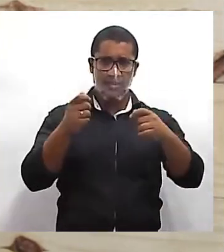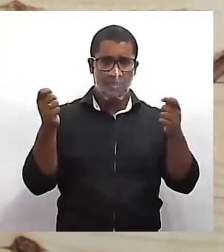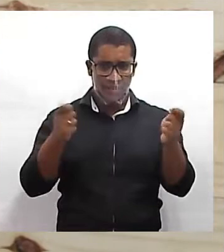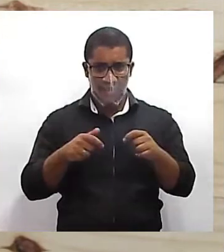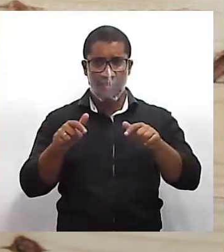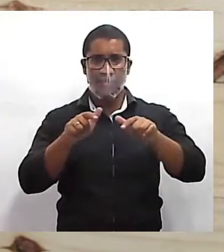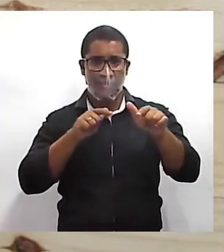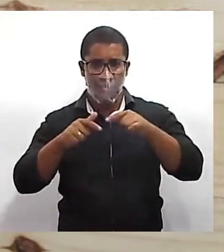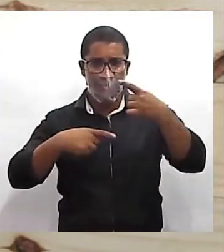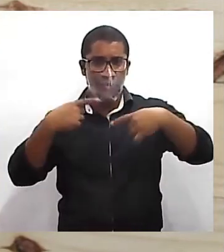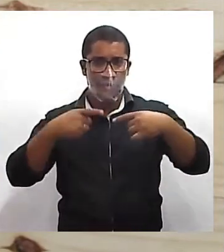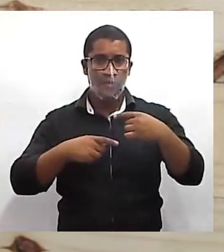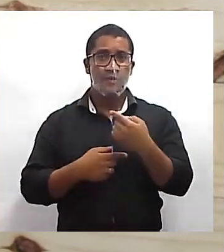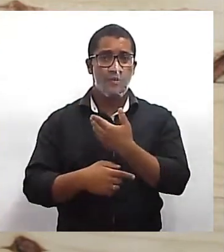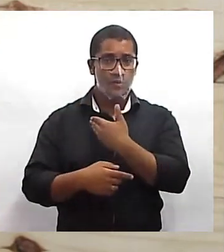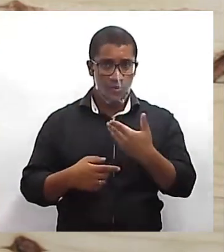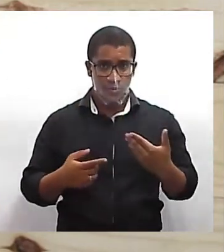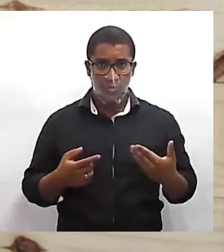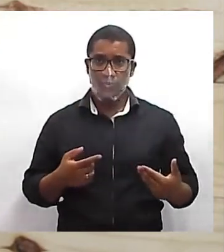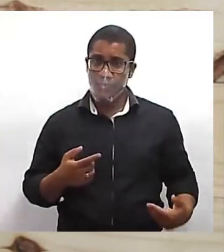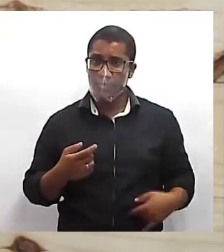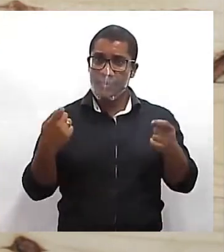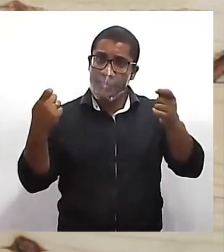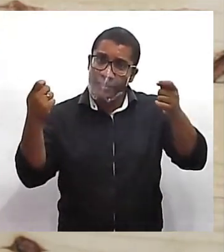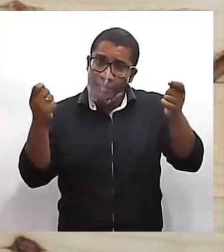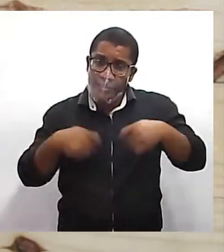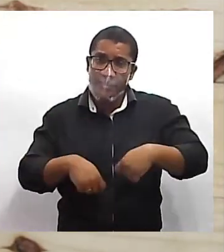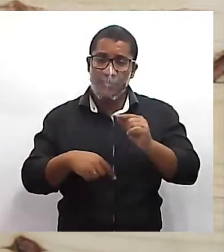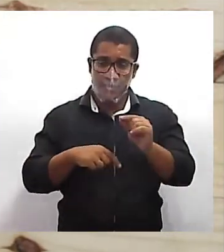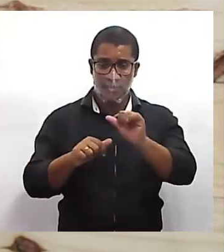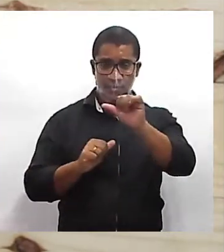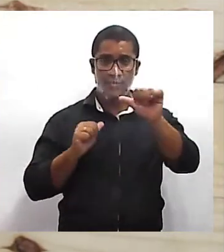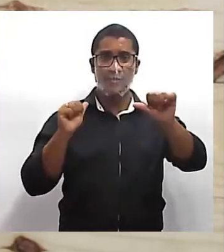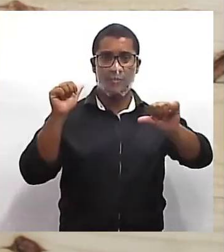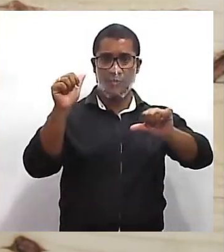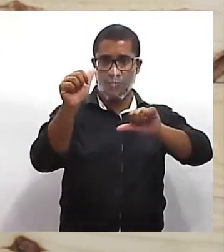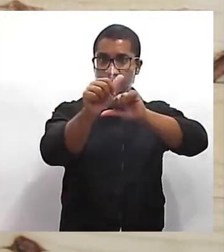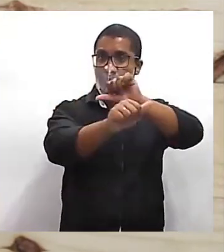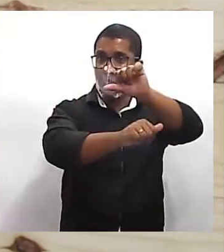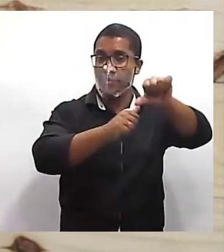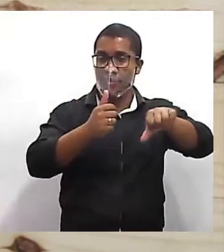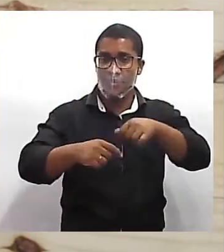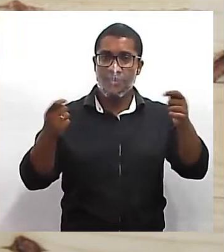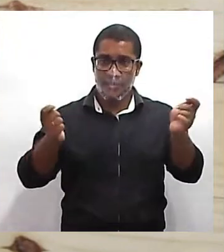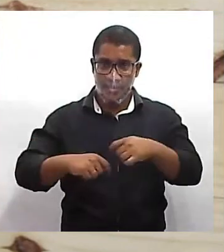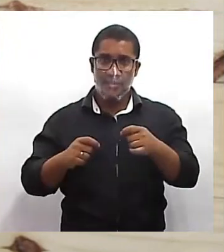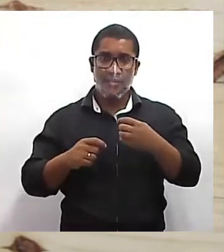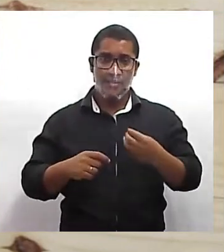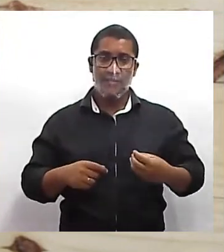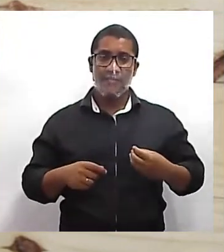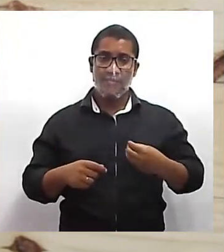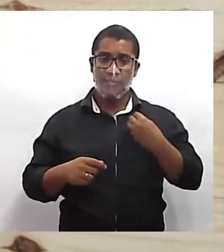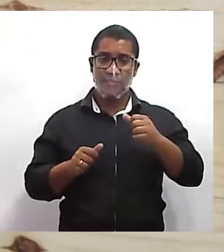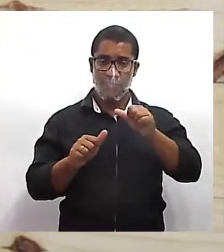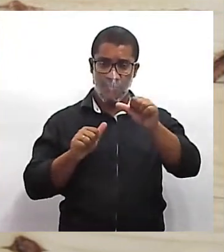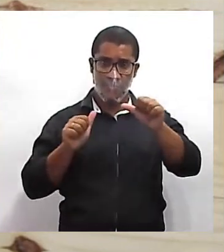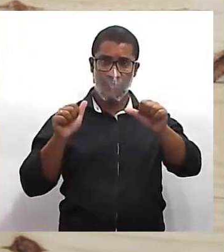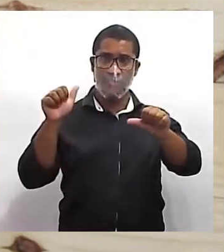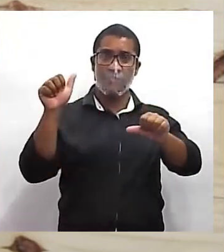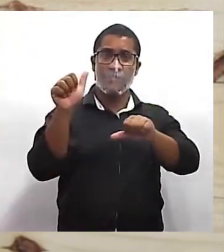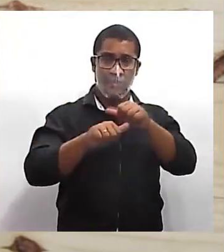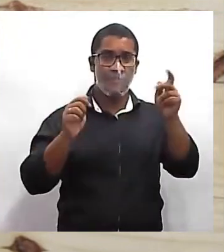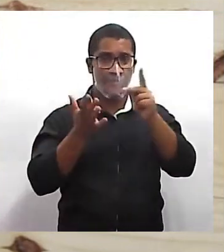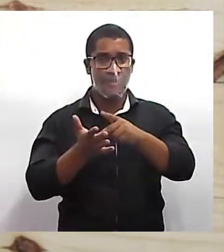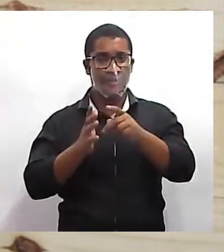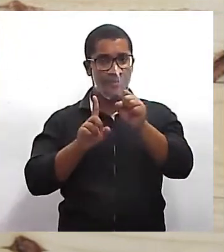de políticas públicas que realmente possam trazer mudanças significativas para a nossa sociedade. Nesse sentido, é